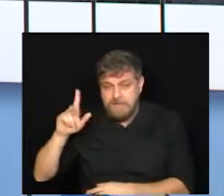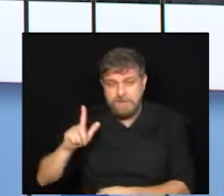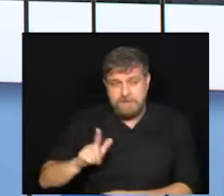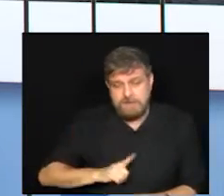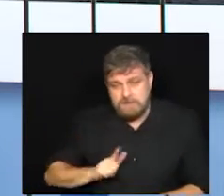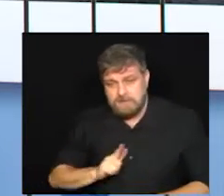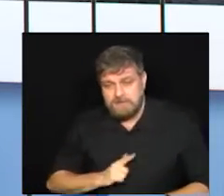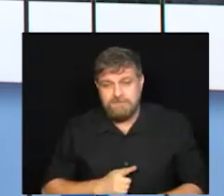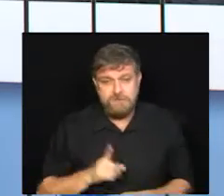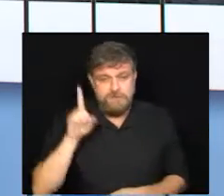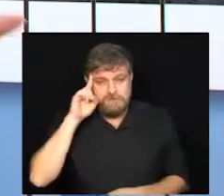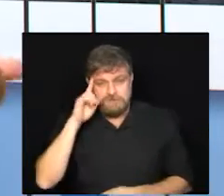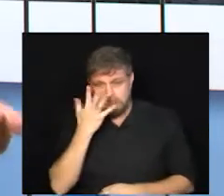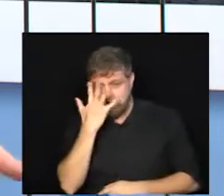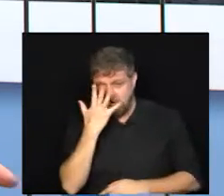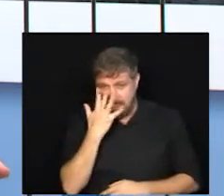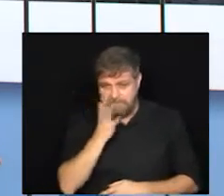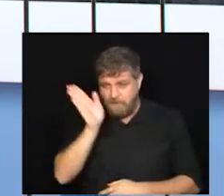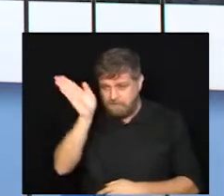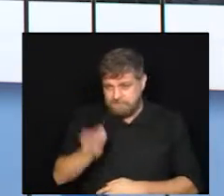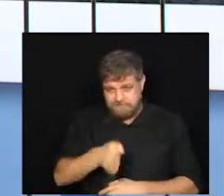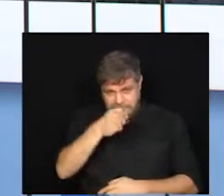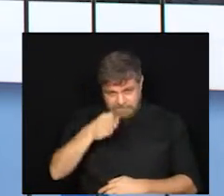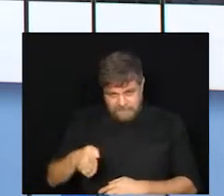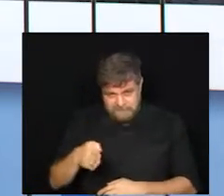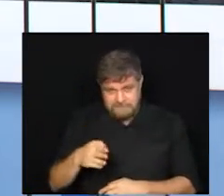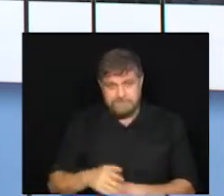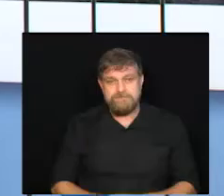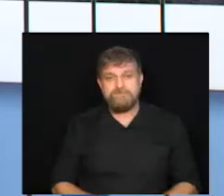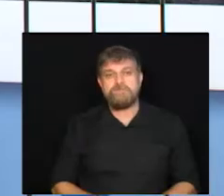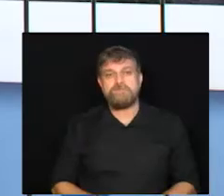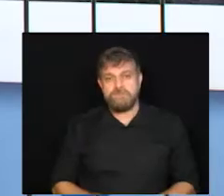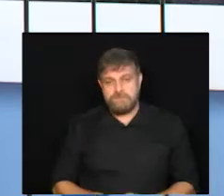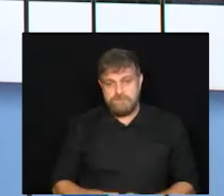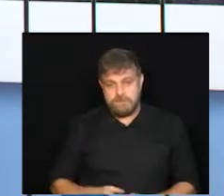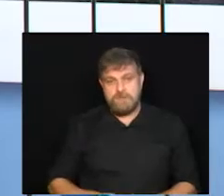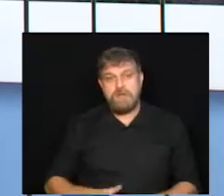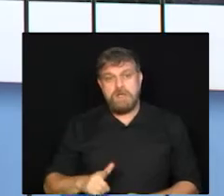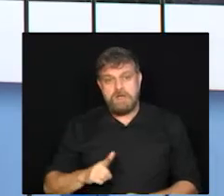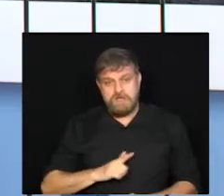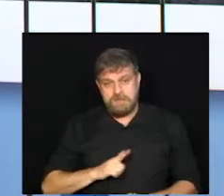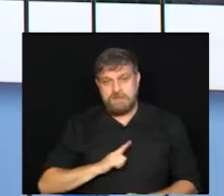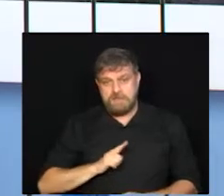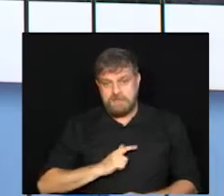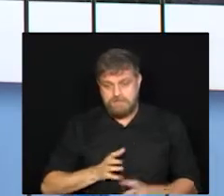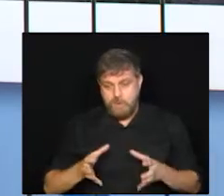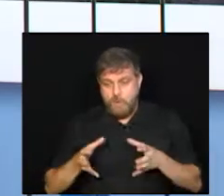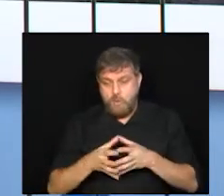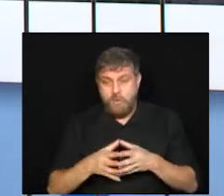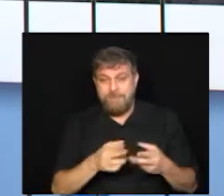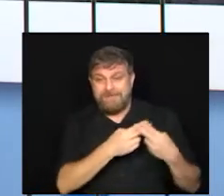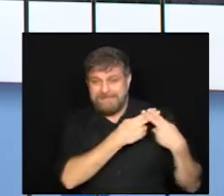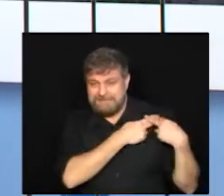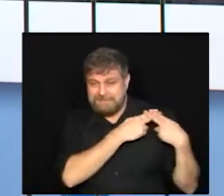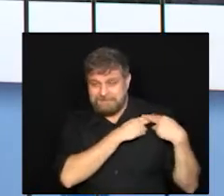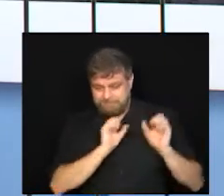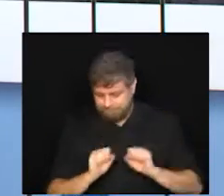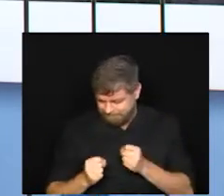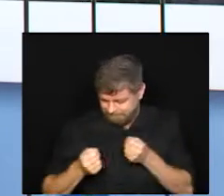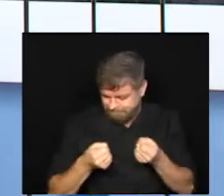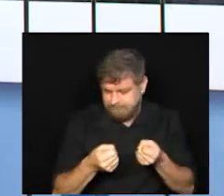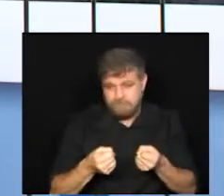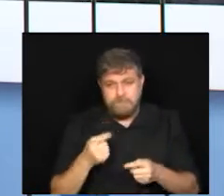do ponto facultativo do carnaval ter sido cancelado, nós tivemos uma força-tarefa durante esse período,